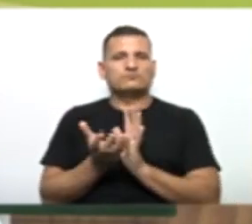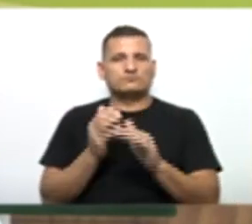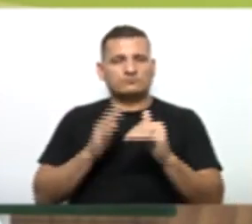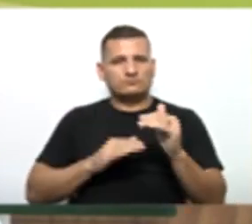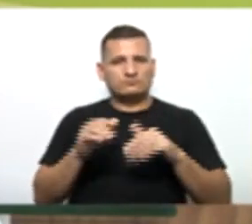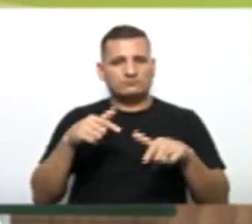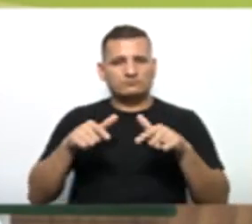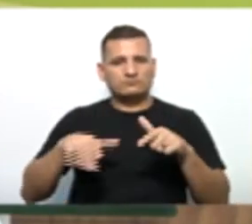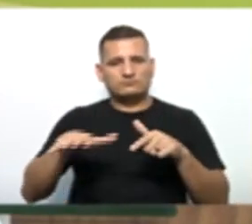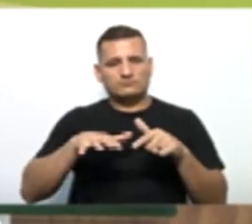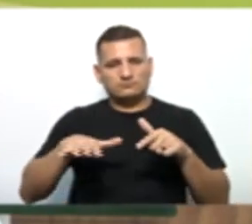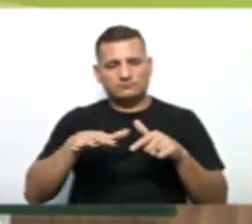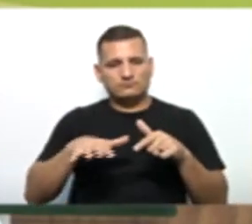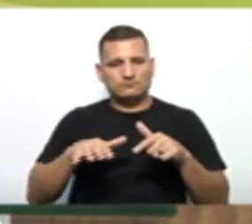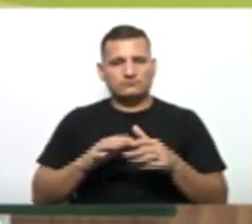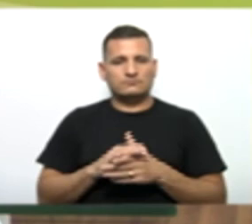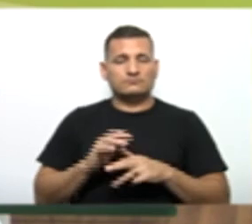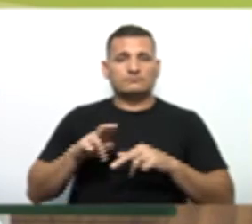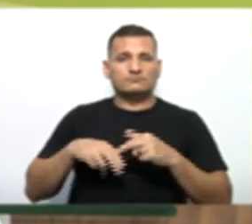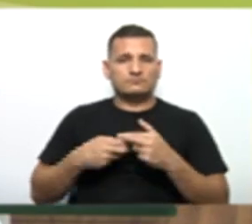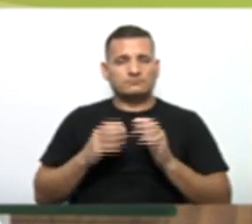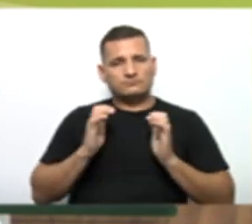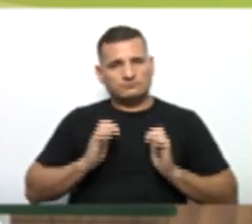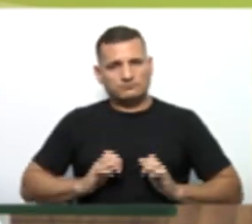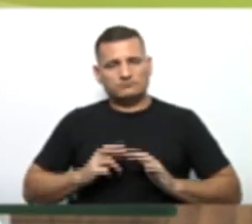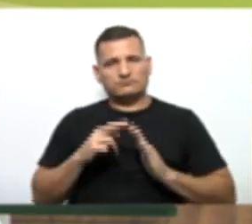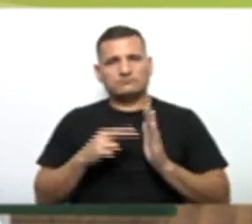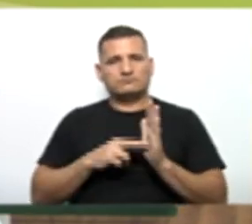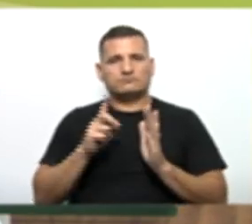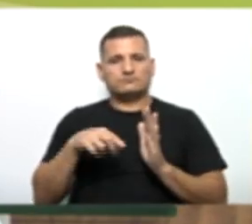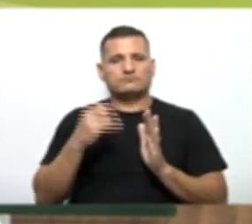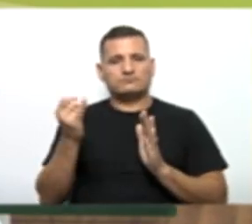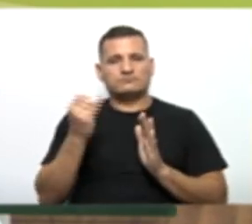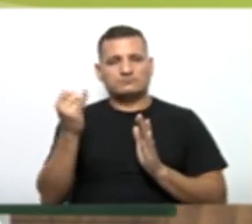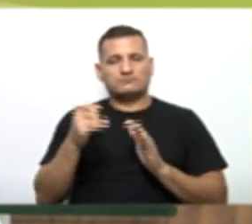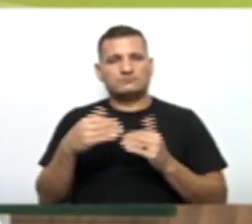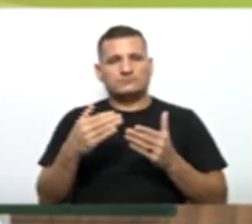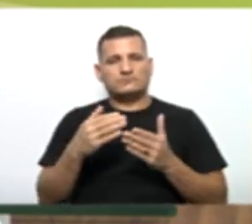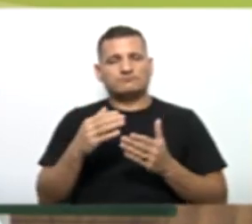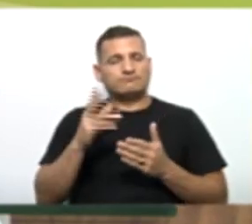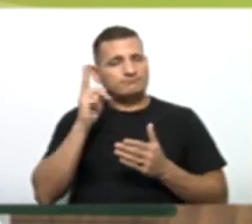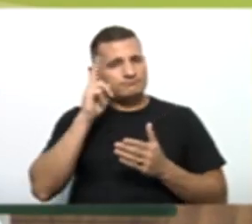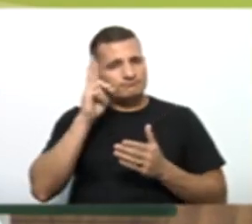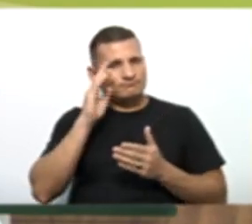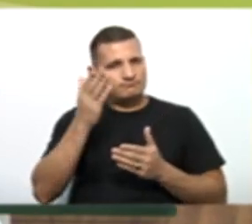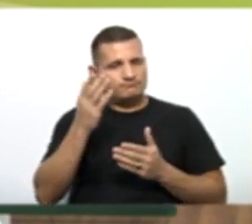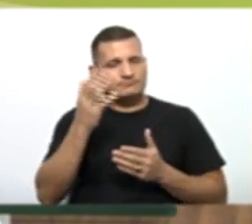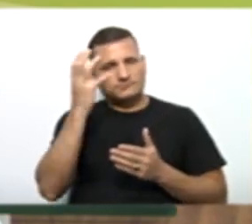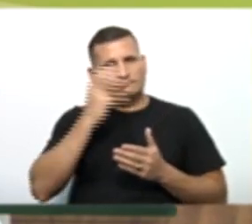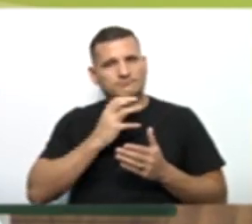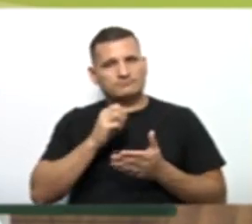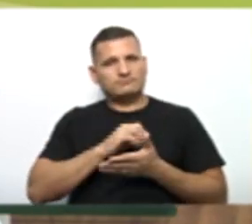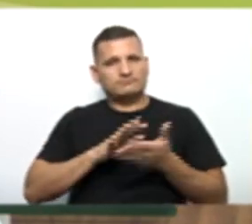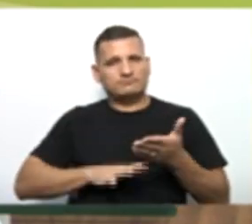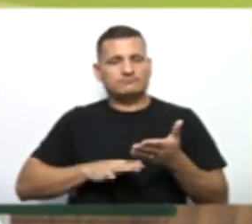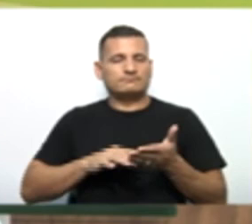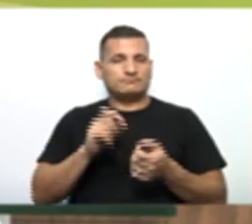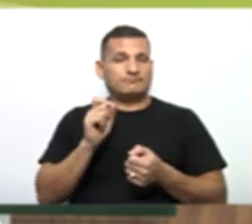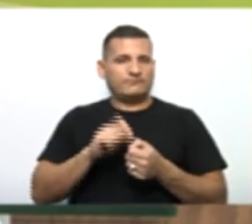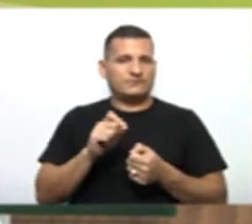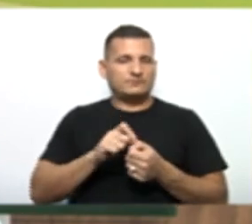trabalha nessa área e é por isso que o código de ética é tão importante então vamos levar a sério essa atividade vamos fazer com